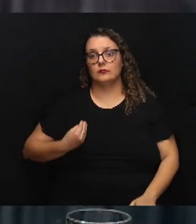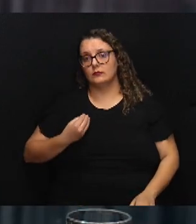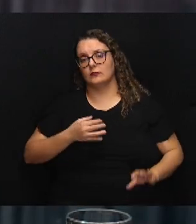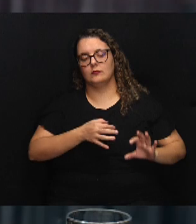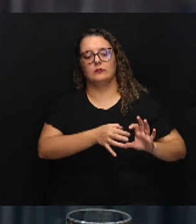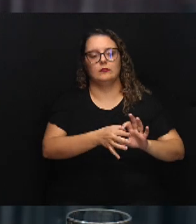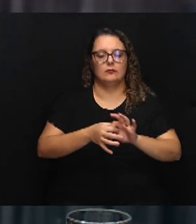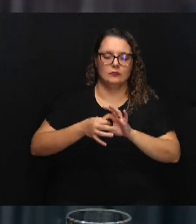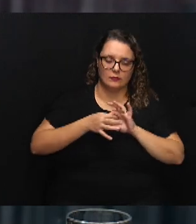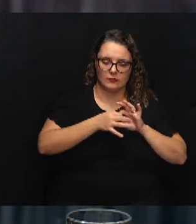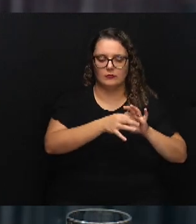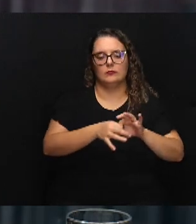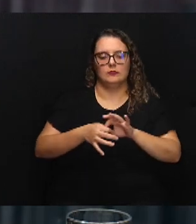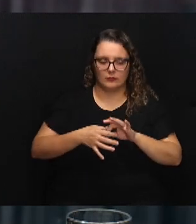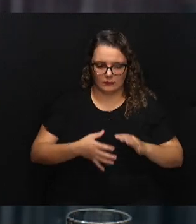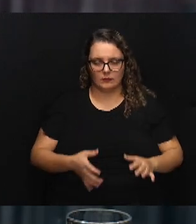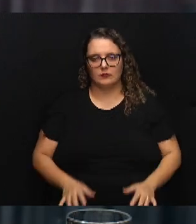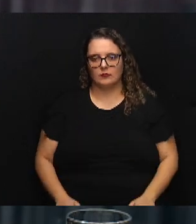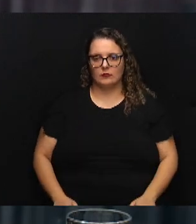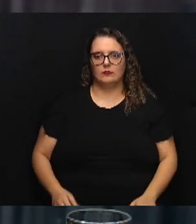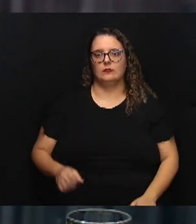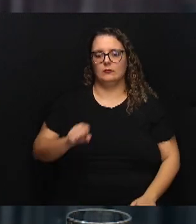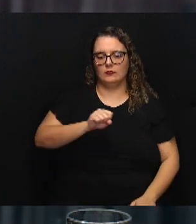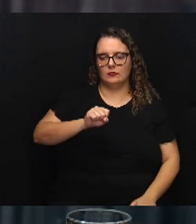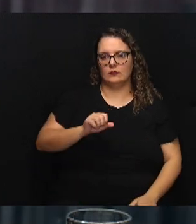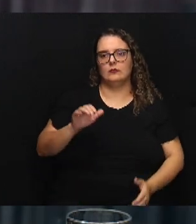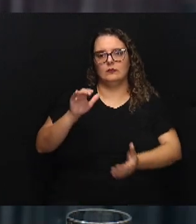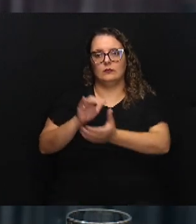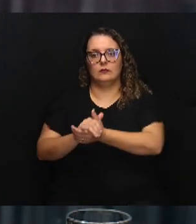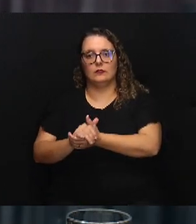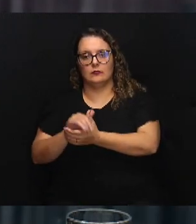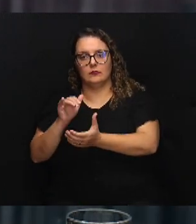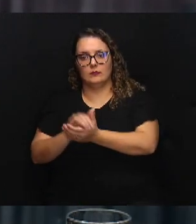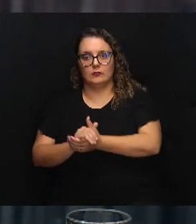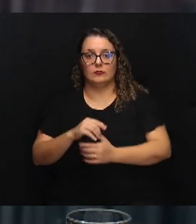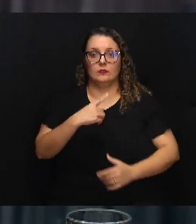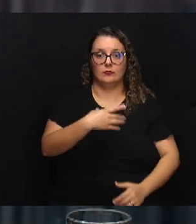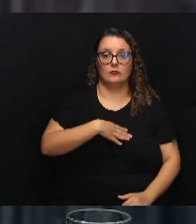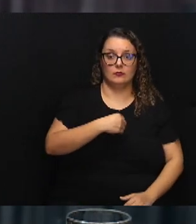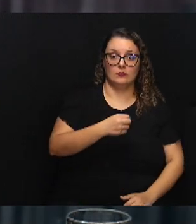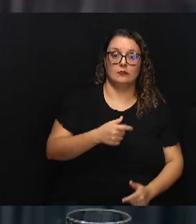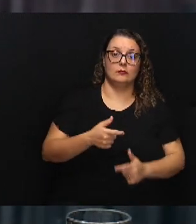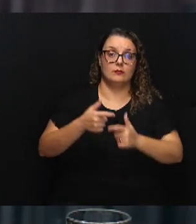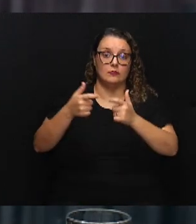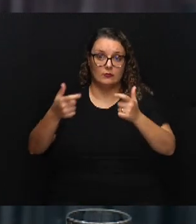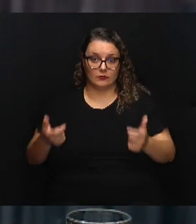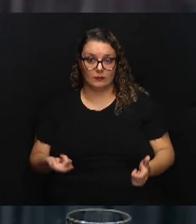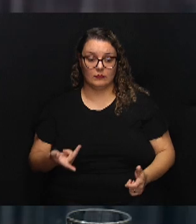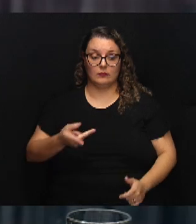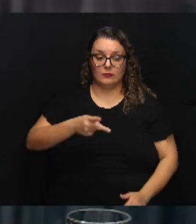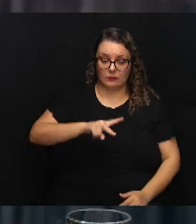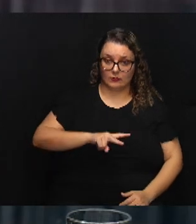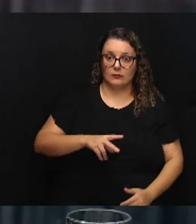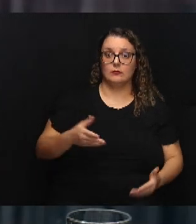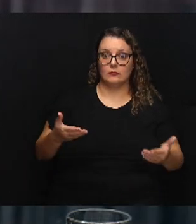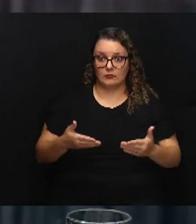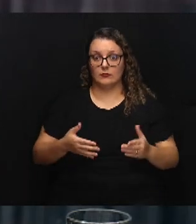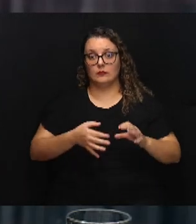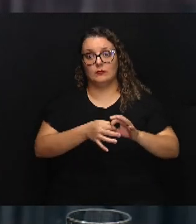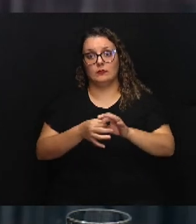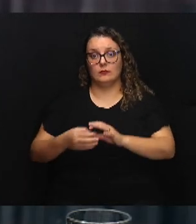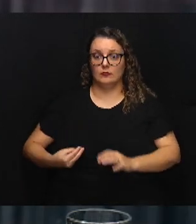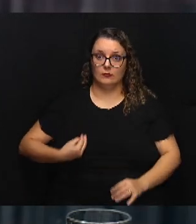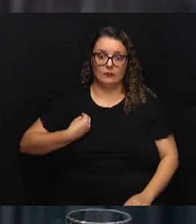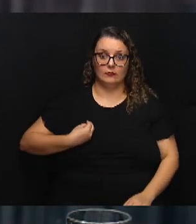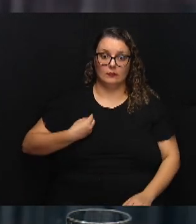então assim, quando você passa de uma pessoa solteira para casada e da casada pro filho, que eu acho que é a maior troca hoje de ciclo de uma